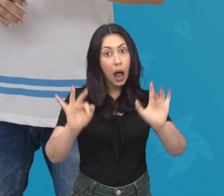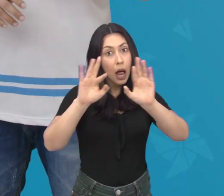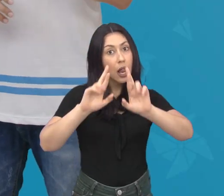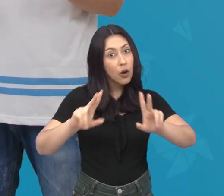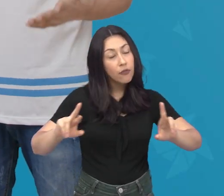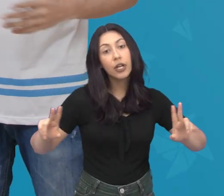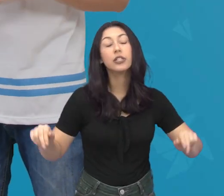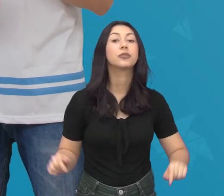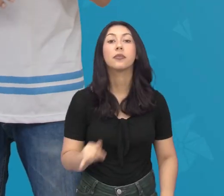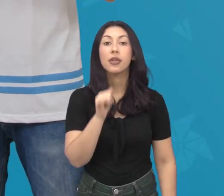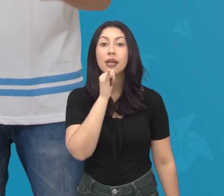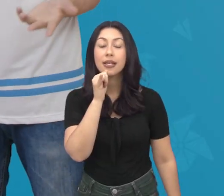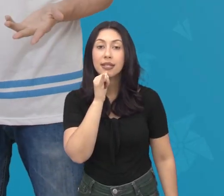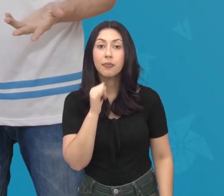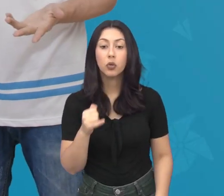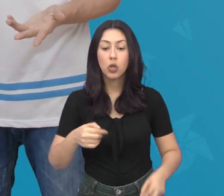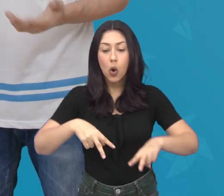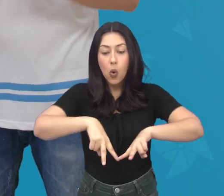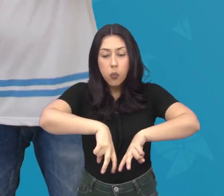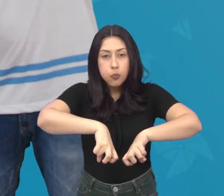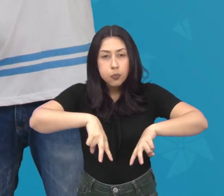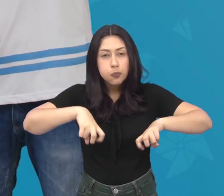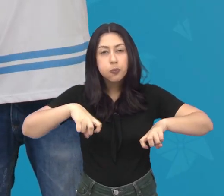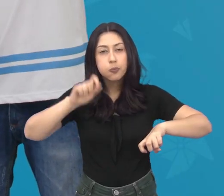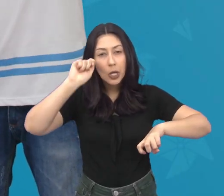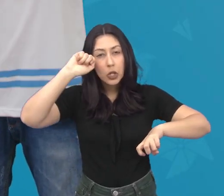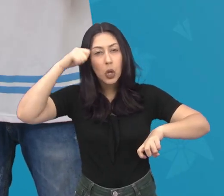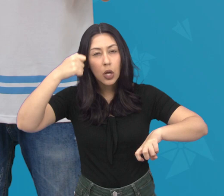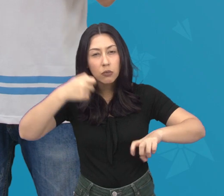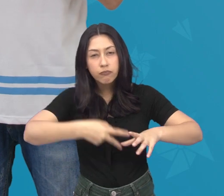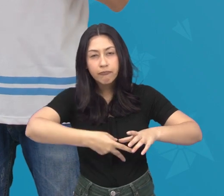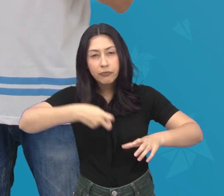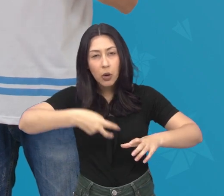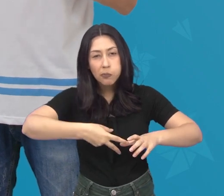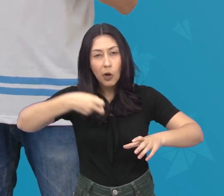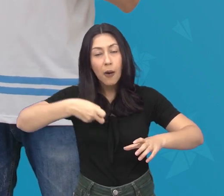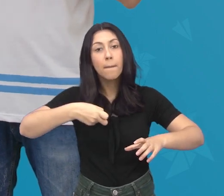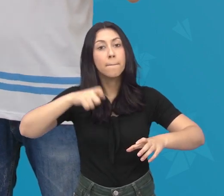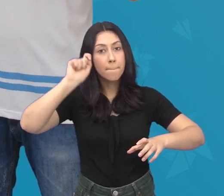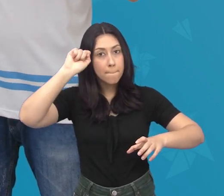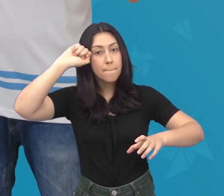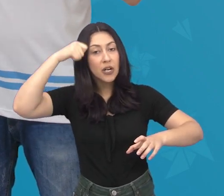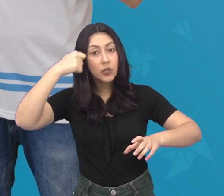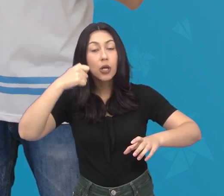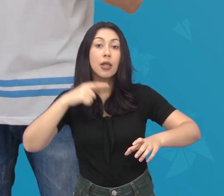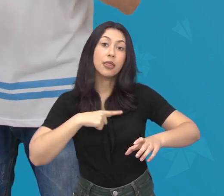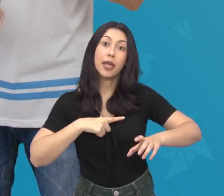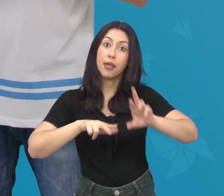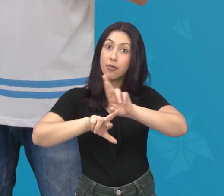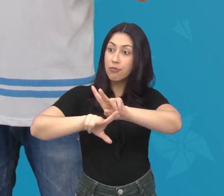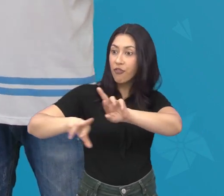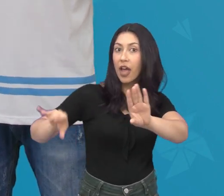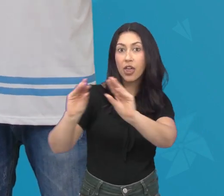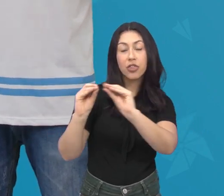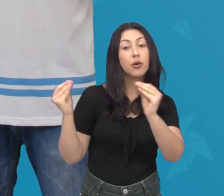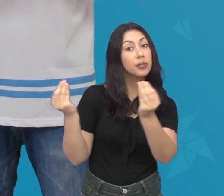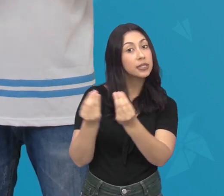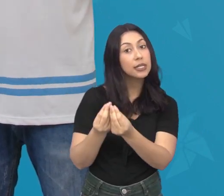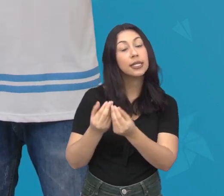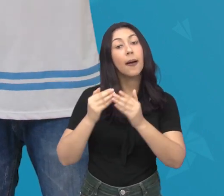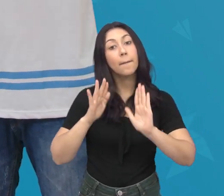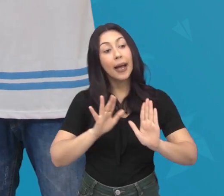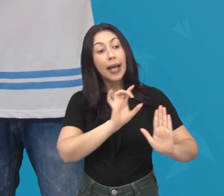ele tem dezenas de componentes nele, então através dessas diferentes temperaturas de ebulição, a gente vai